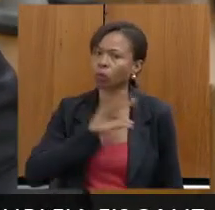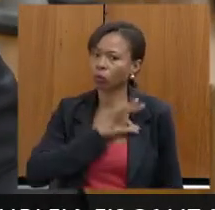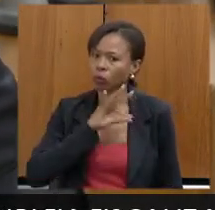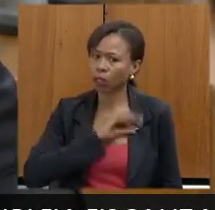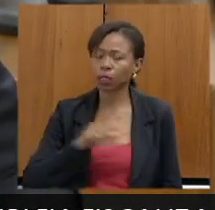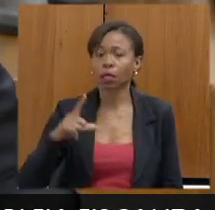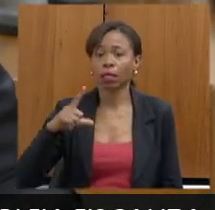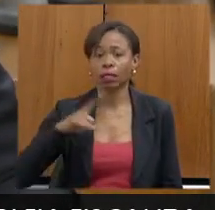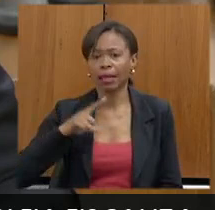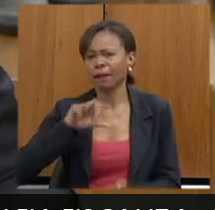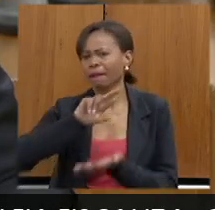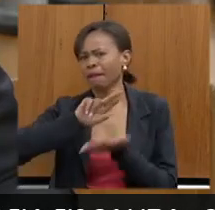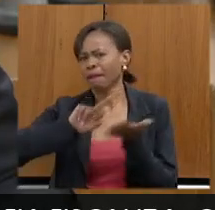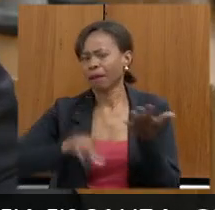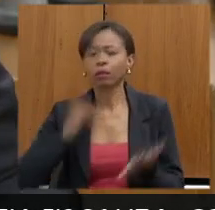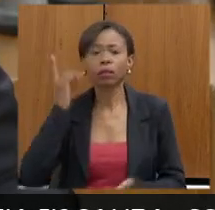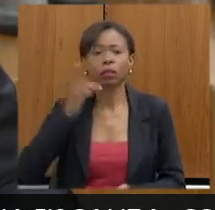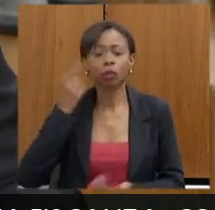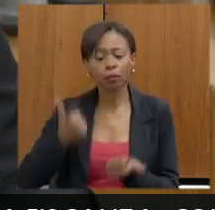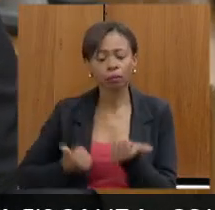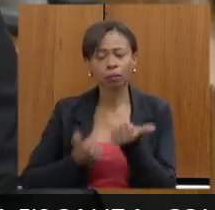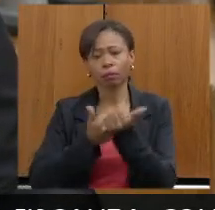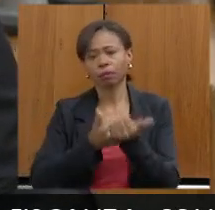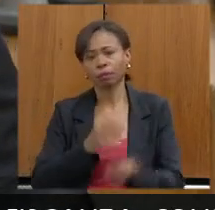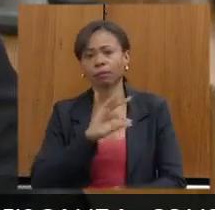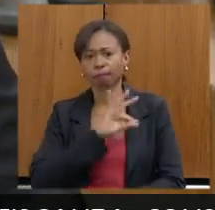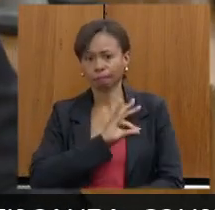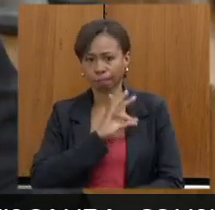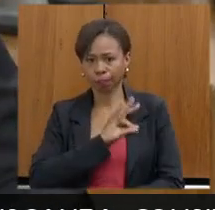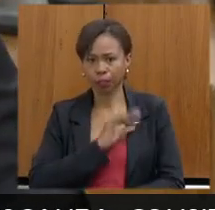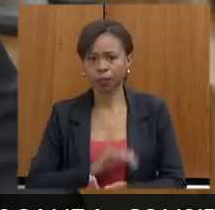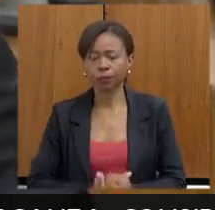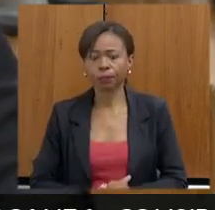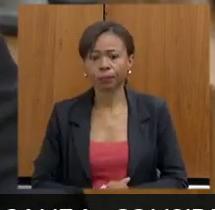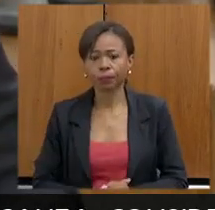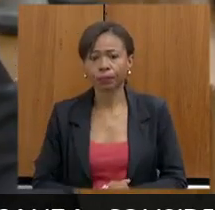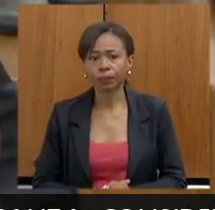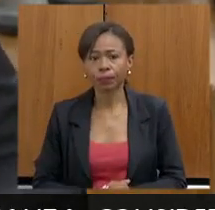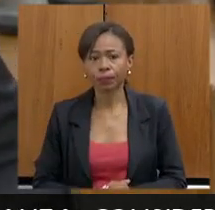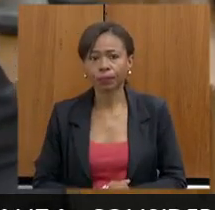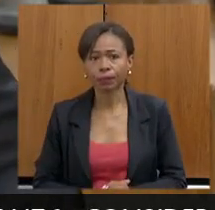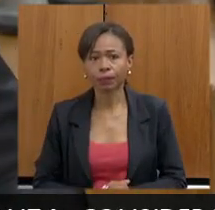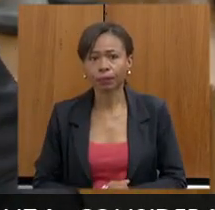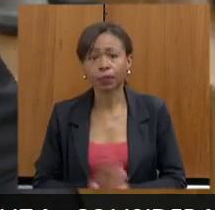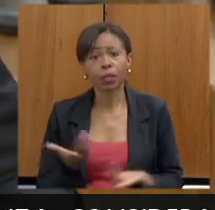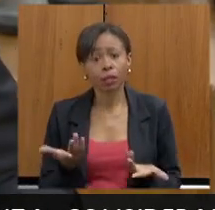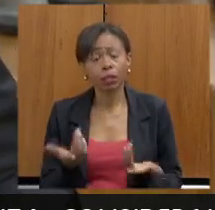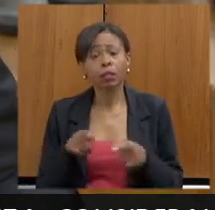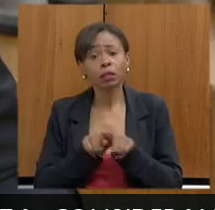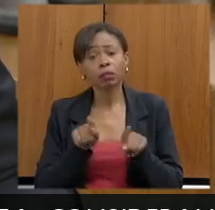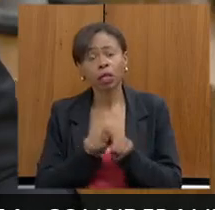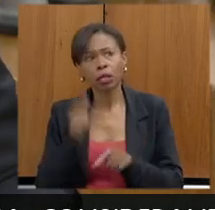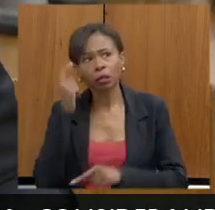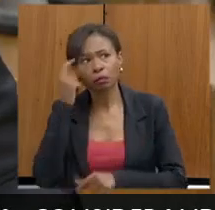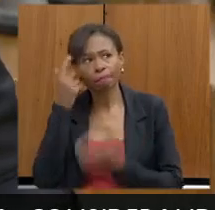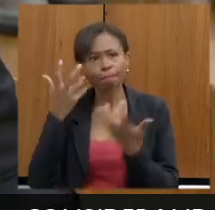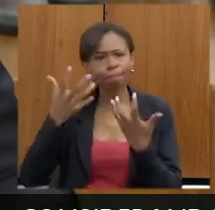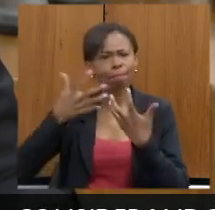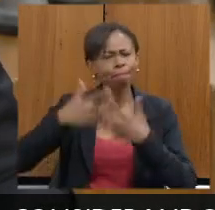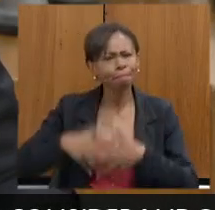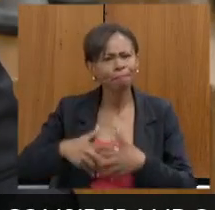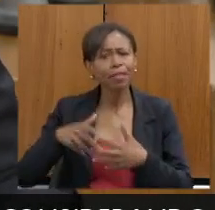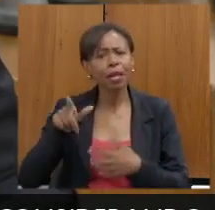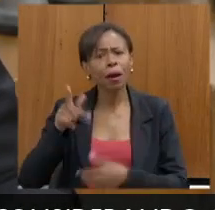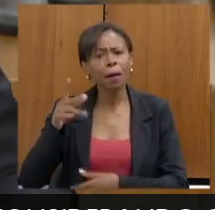que estão aí apoiando a polícia de várias formas me me faz também questionada que essa questão